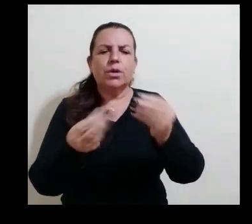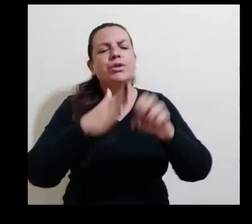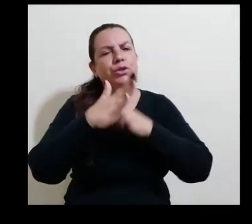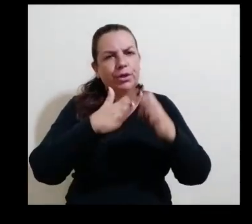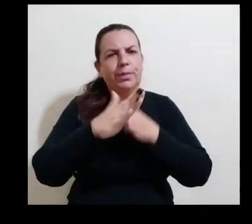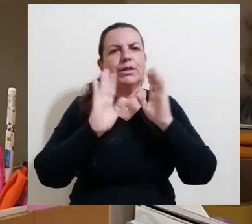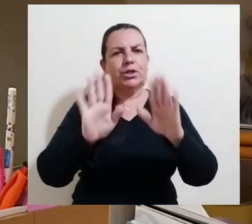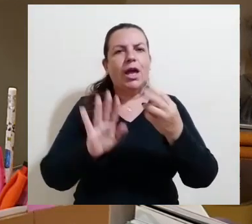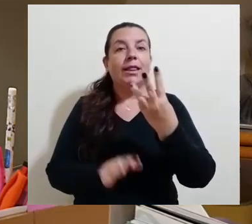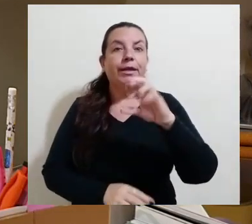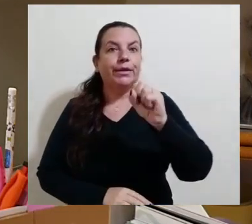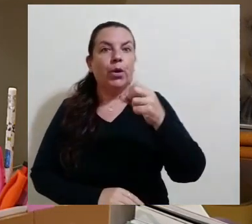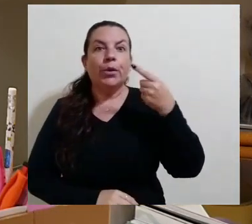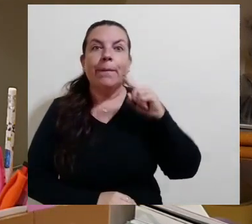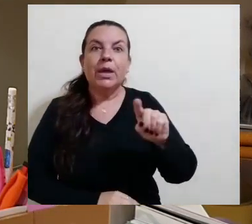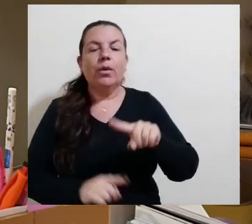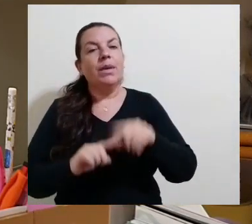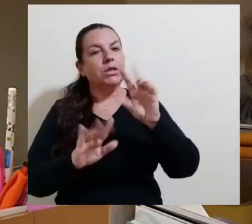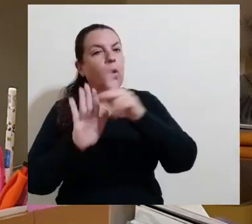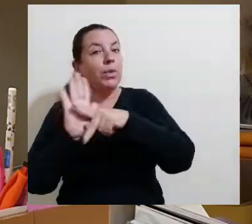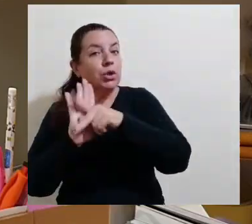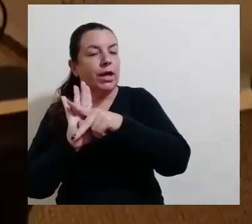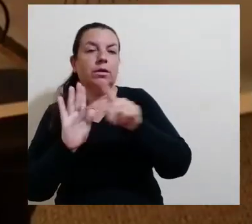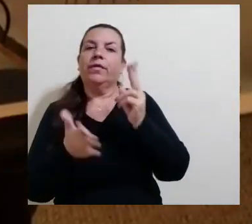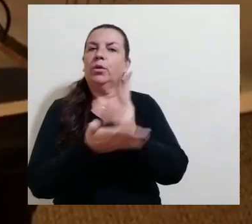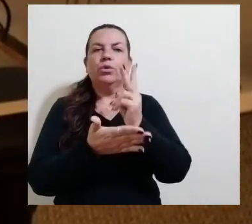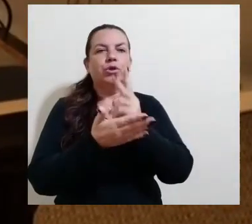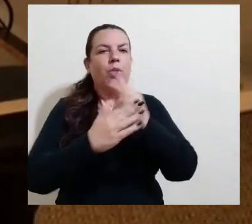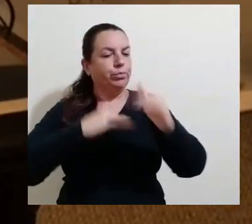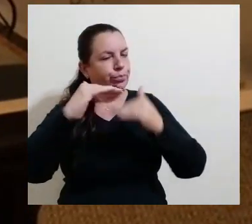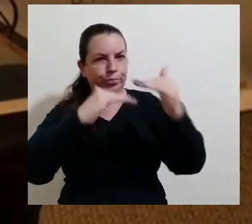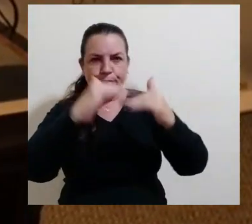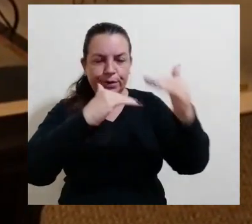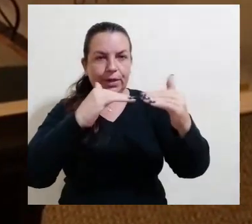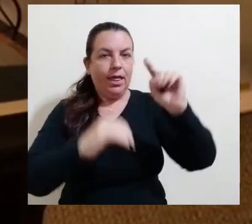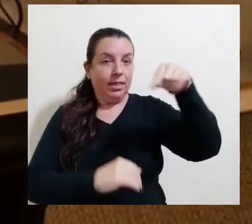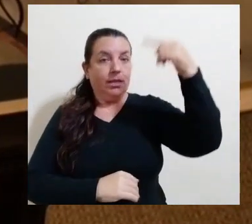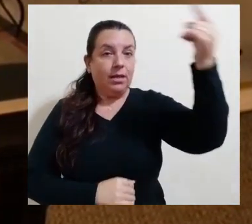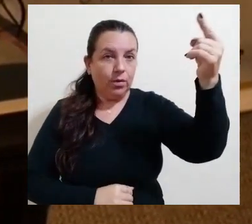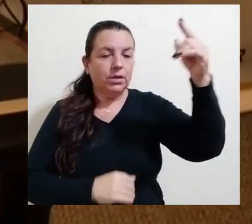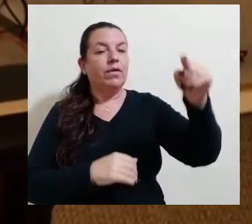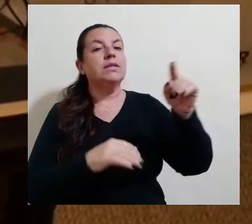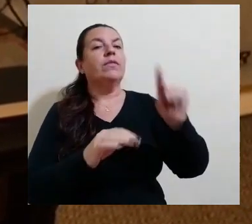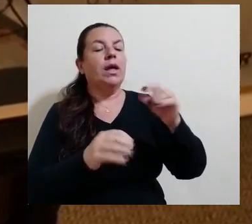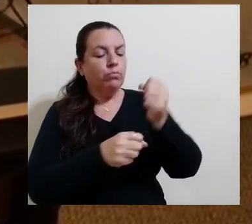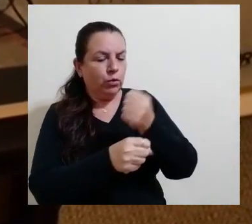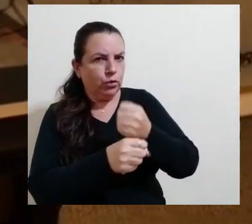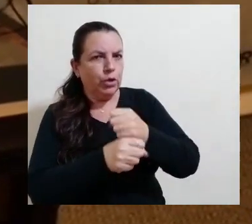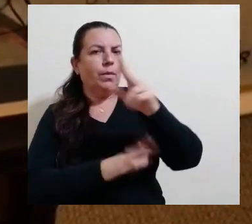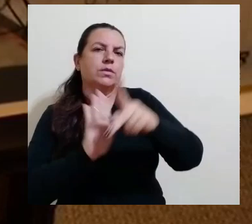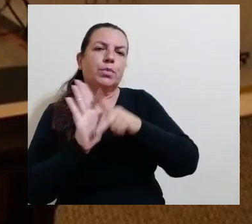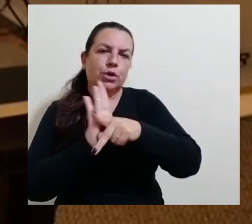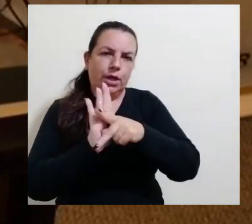de empresas que já passam dos 38 mil reais mas é um protótipo ele vai continuar sendo desenvolvido na próxima fase deve ser